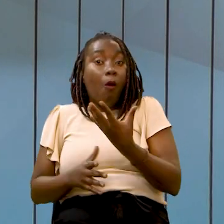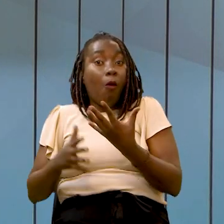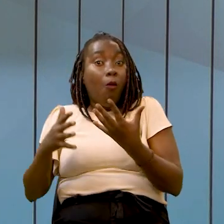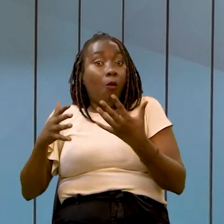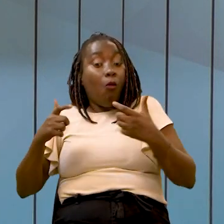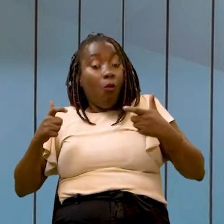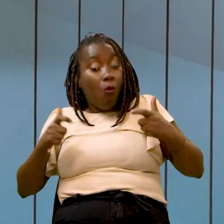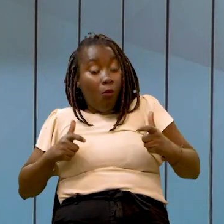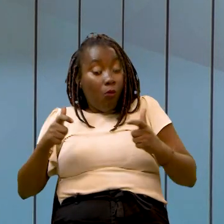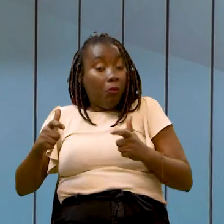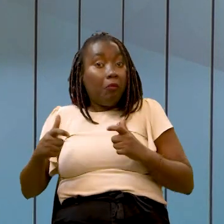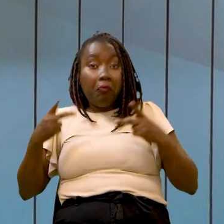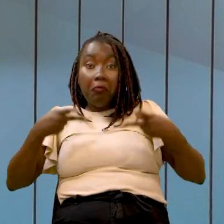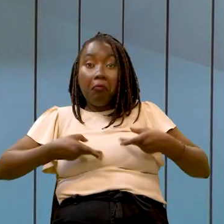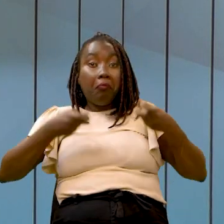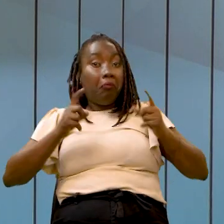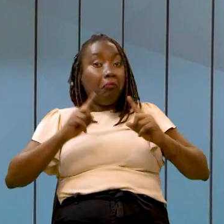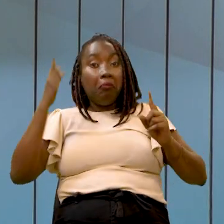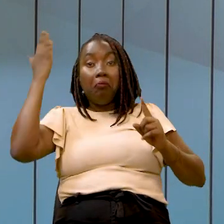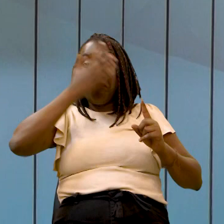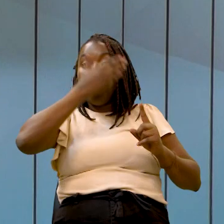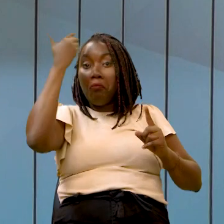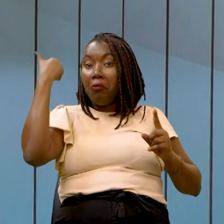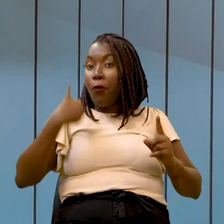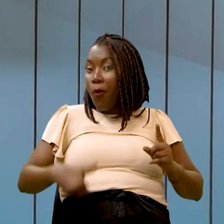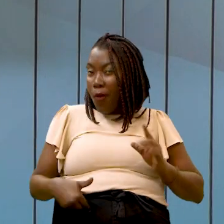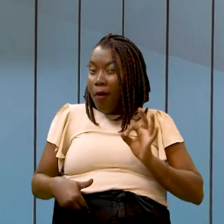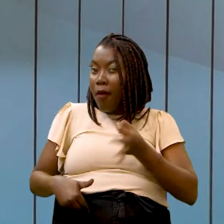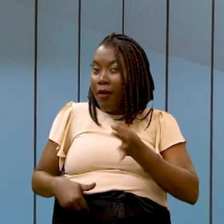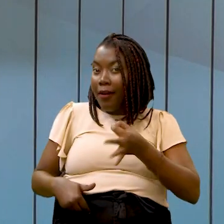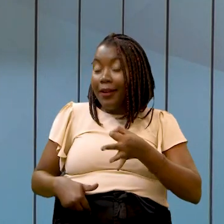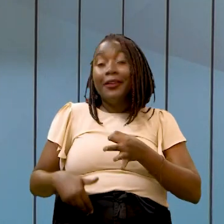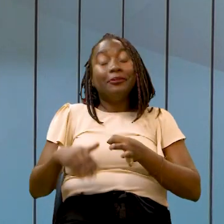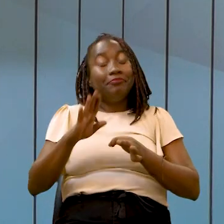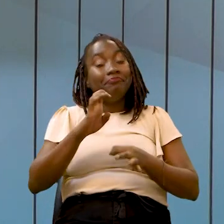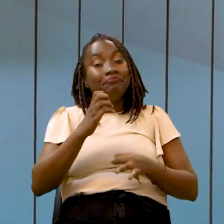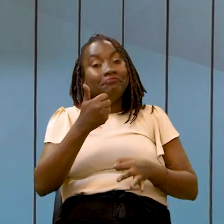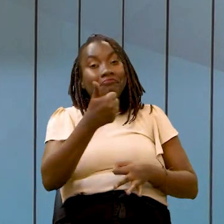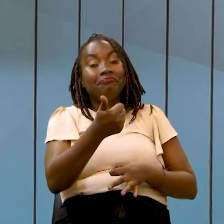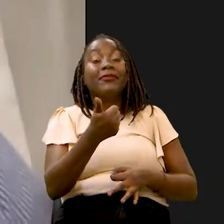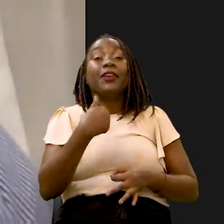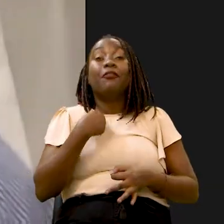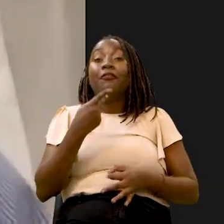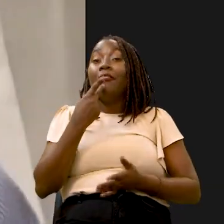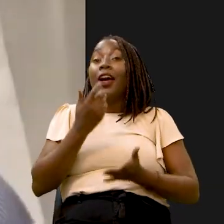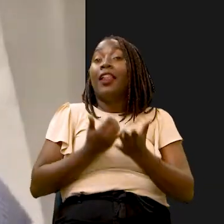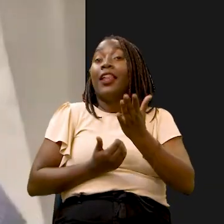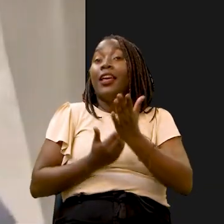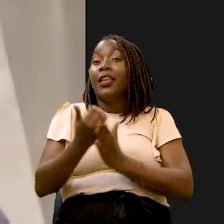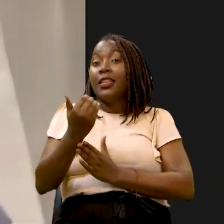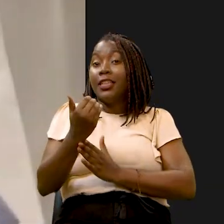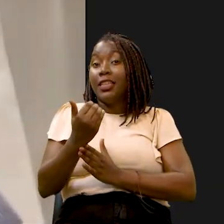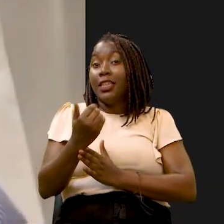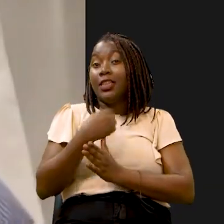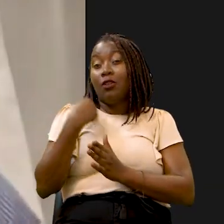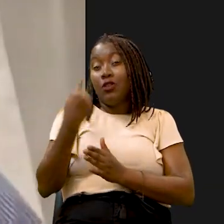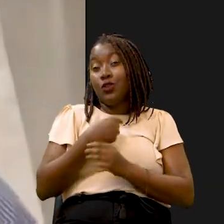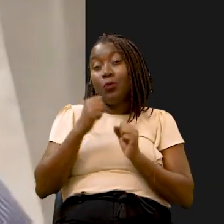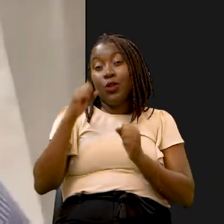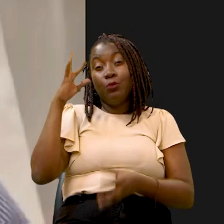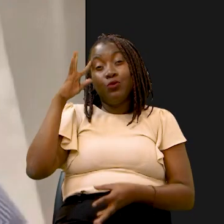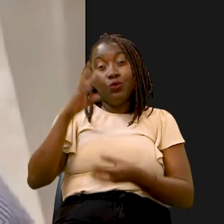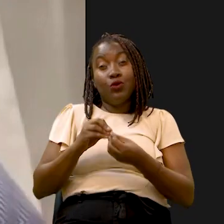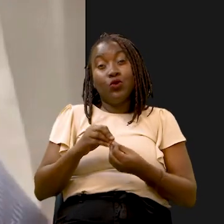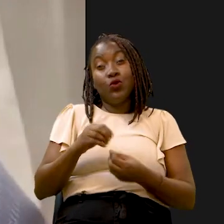pode aparecer em lugares também que não é muito visível no corpo, não é isso? Muito bem, eu falei inicialmente, né,